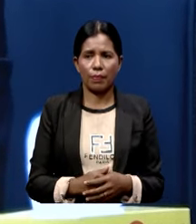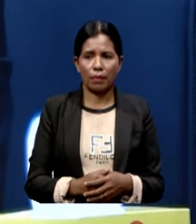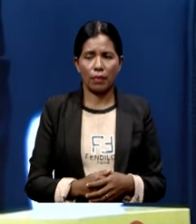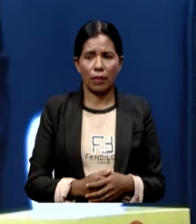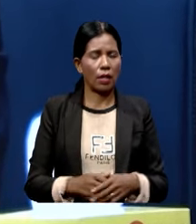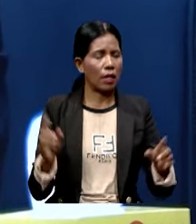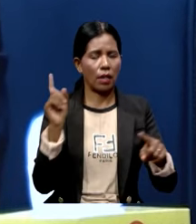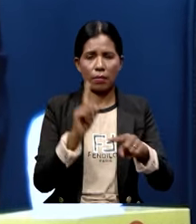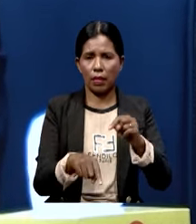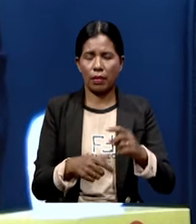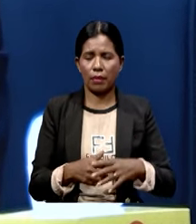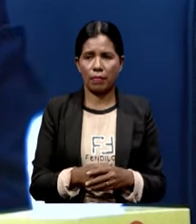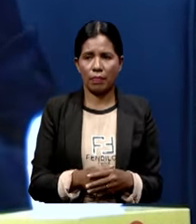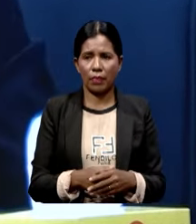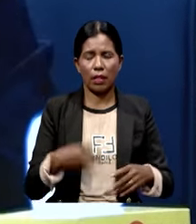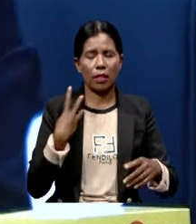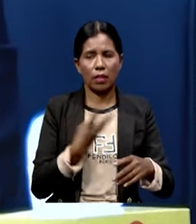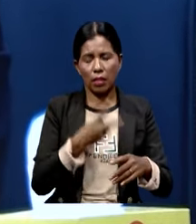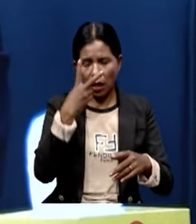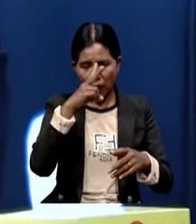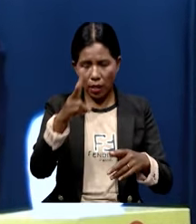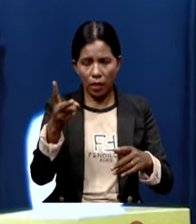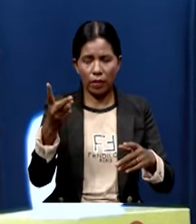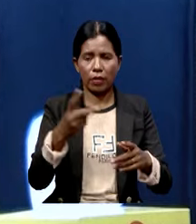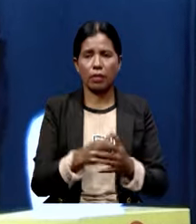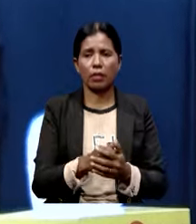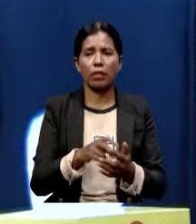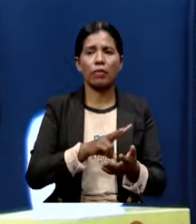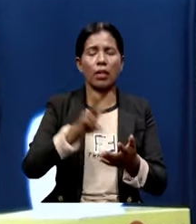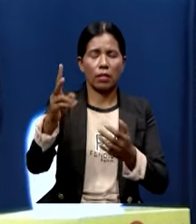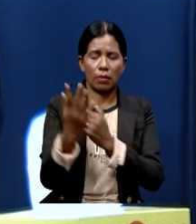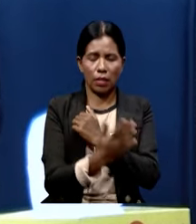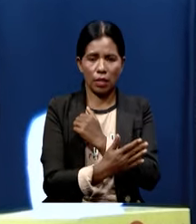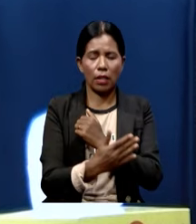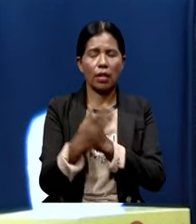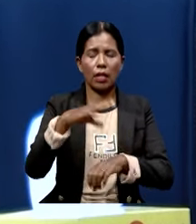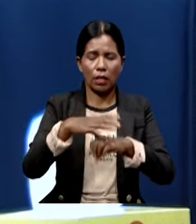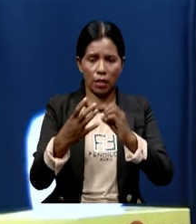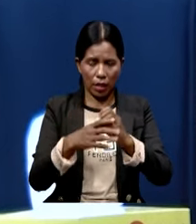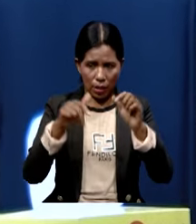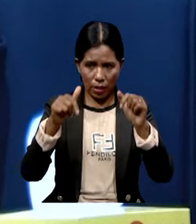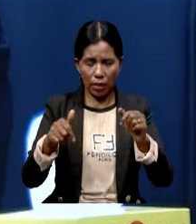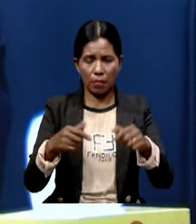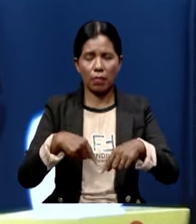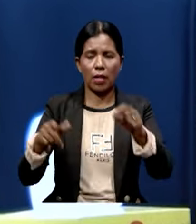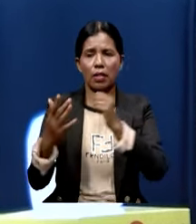La Liga. Ita harela biasen railaran estrangeiro ida ba